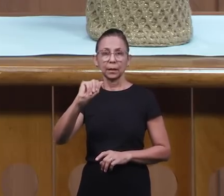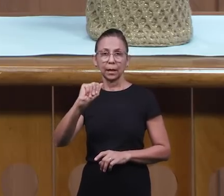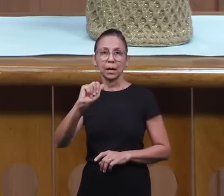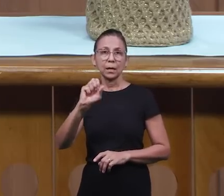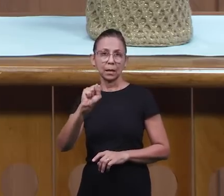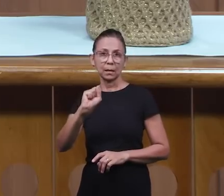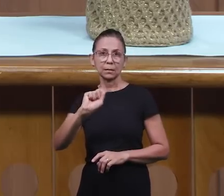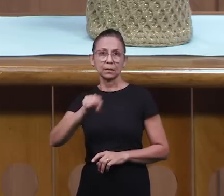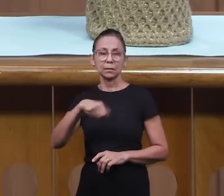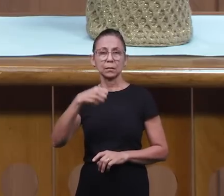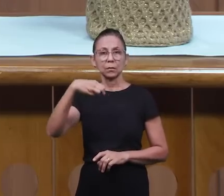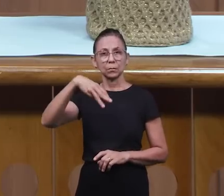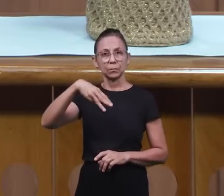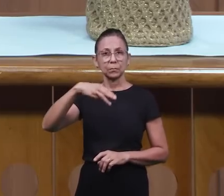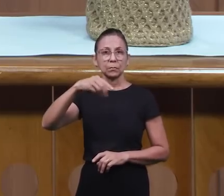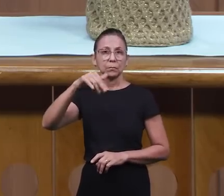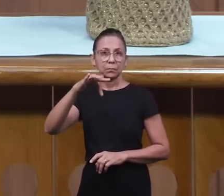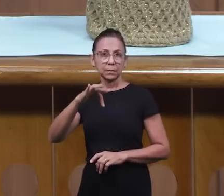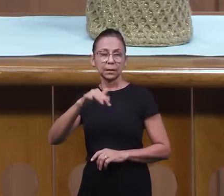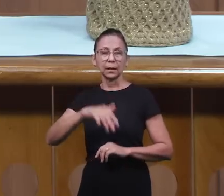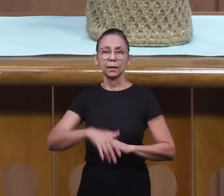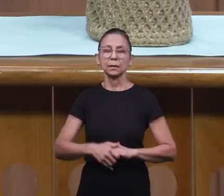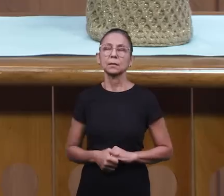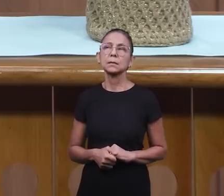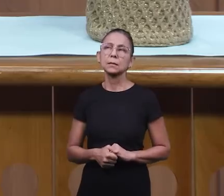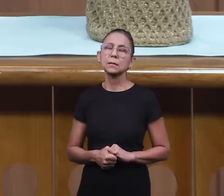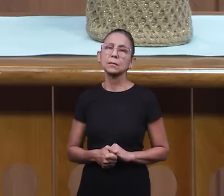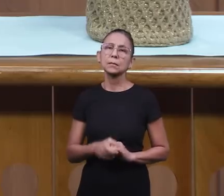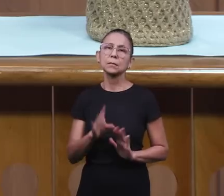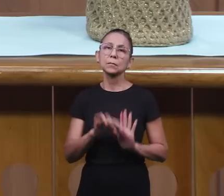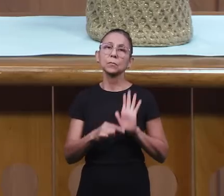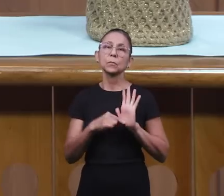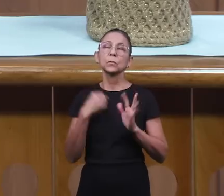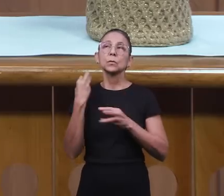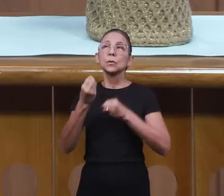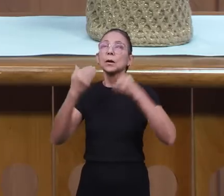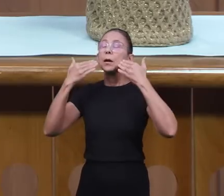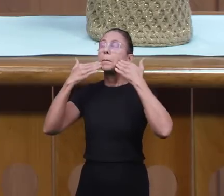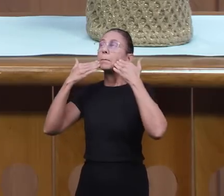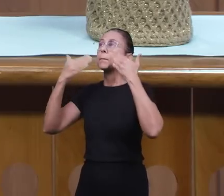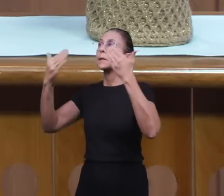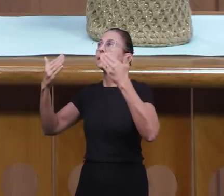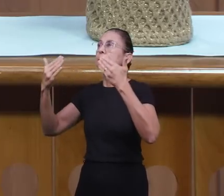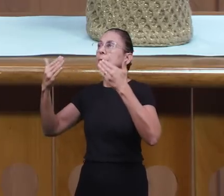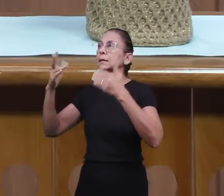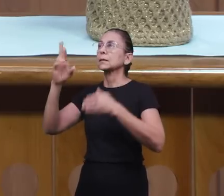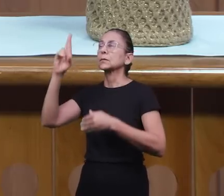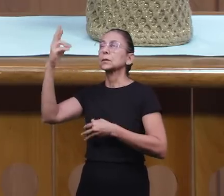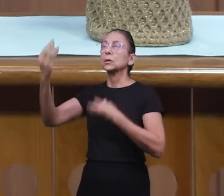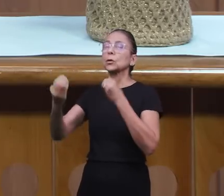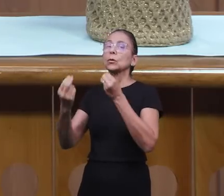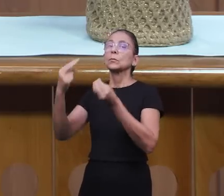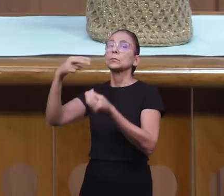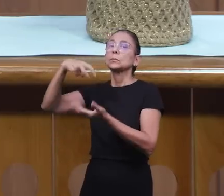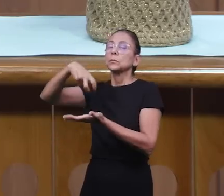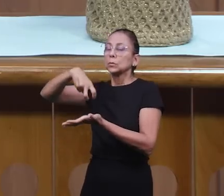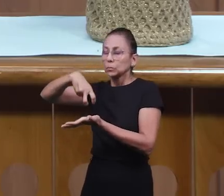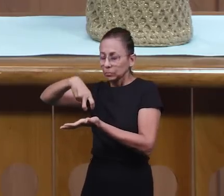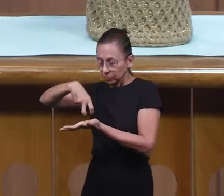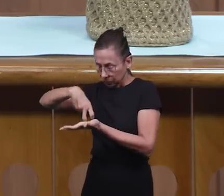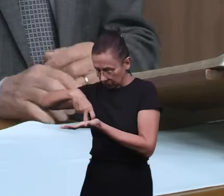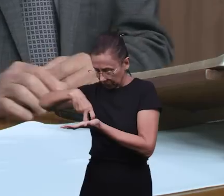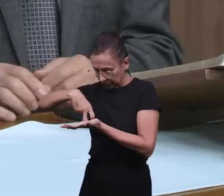dela de forma a como se apresentar ao Senhor e como se inclinar perante o Senhor.